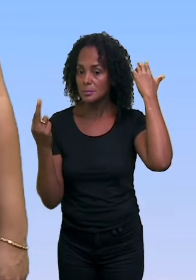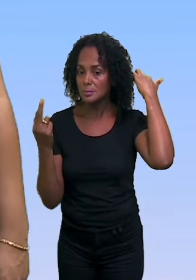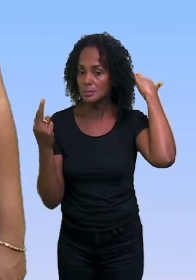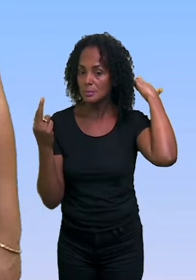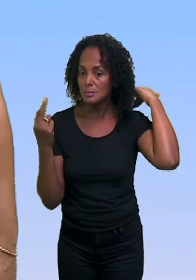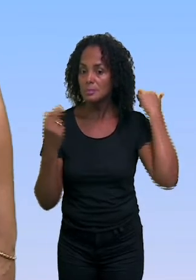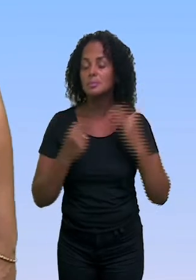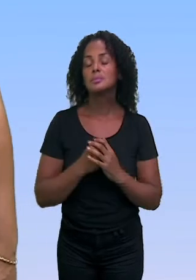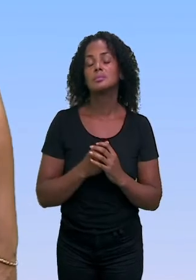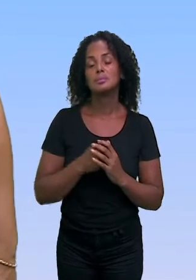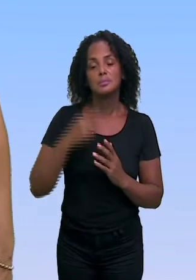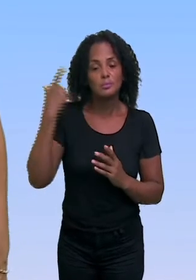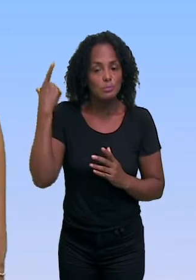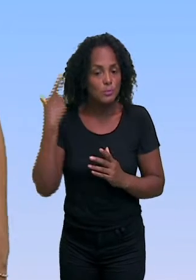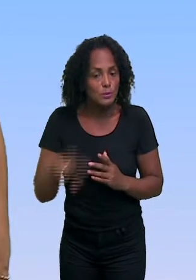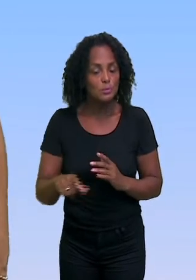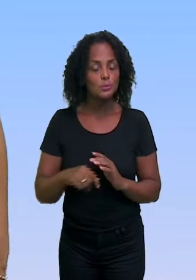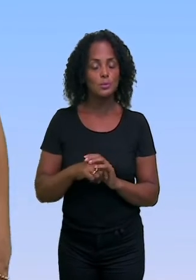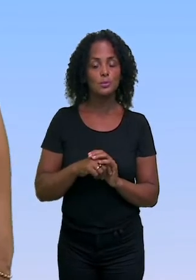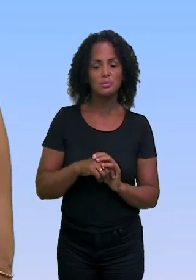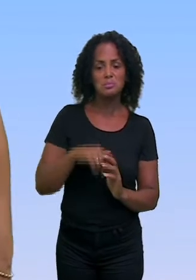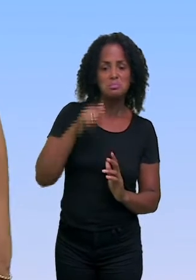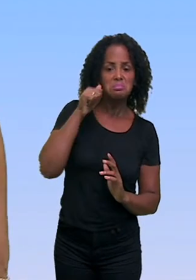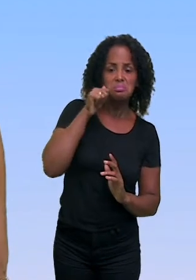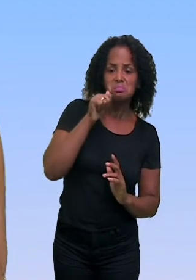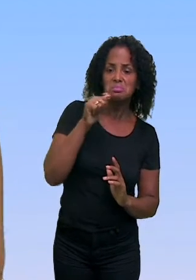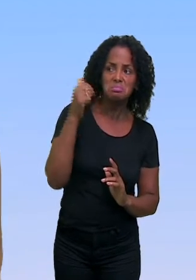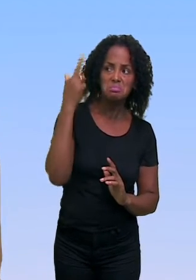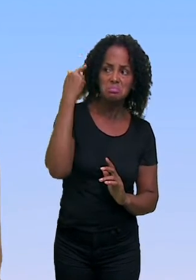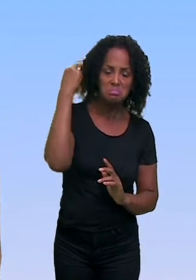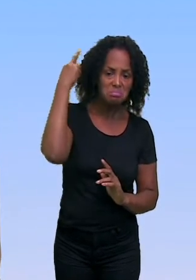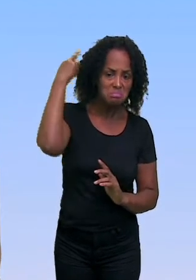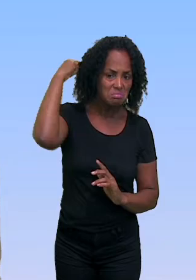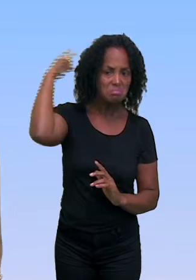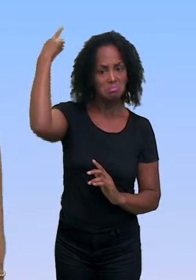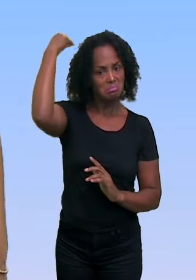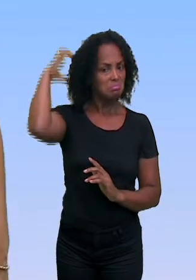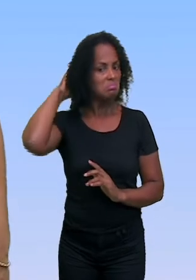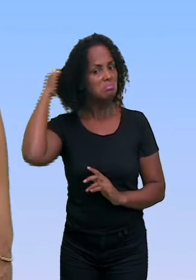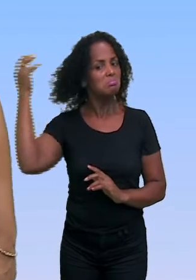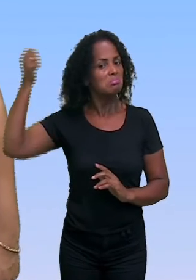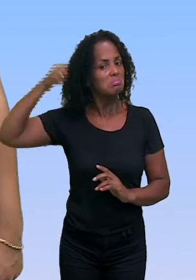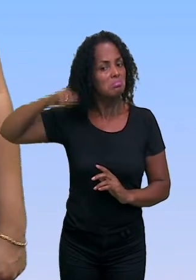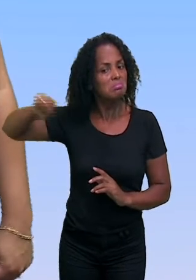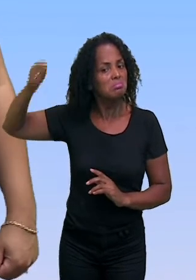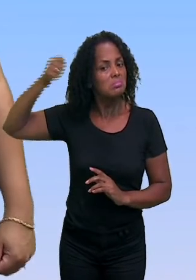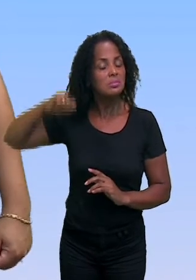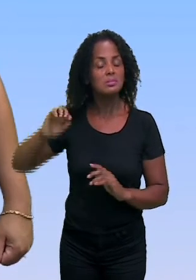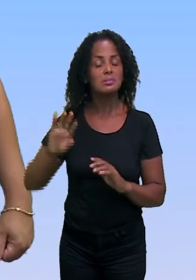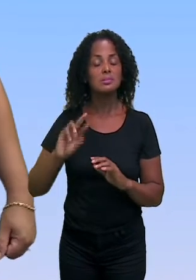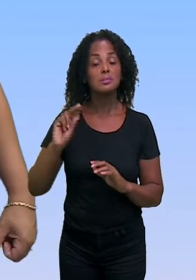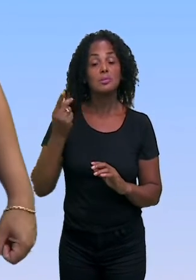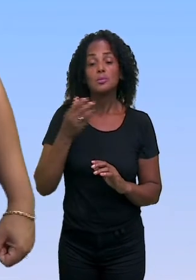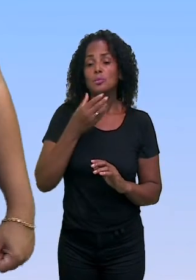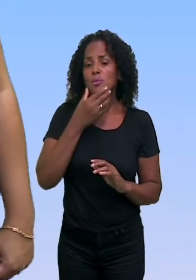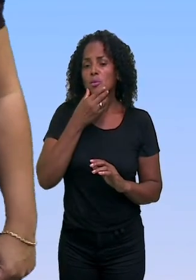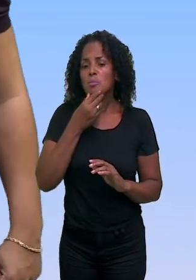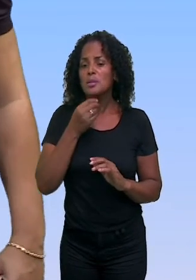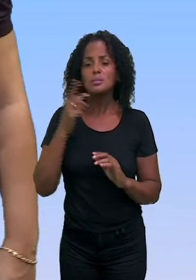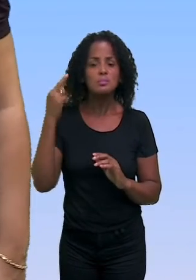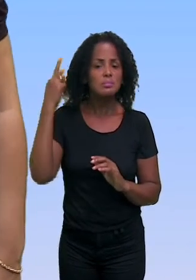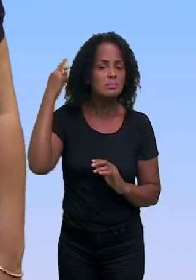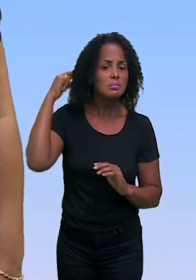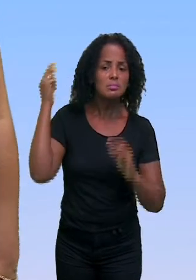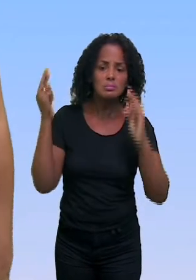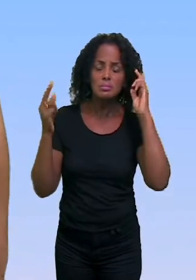mais uma vez Hair Dresser É isso aí agora vamos roletar